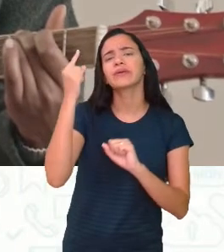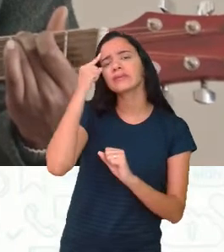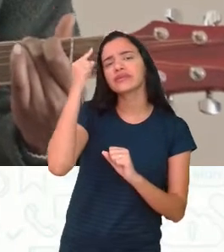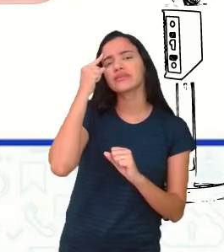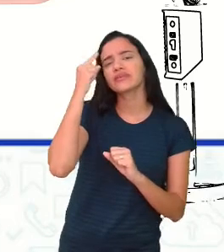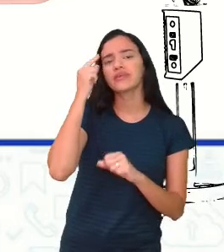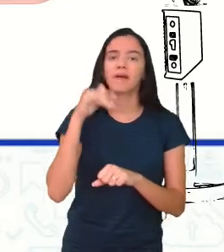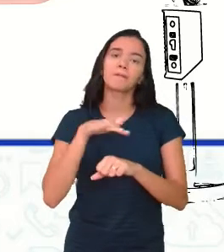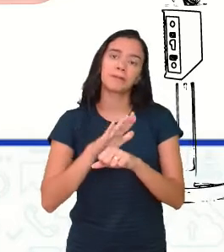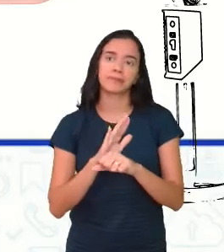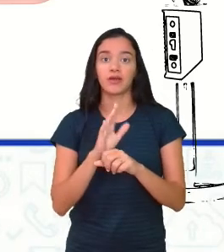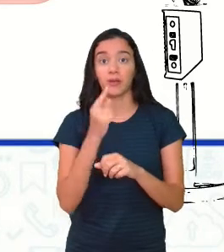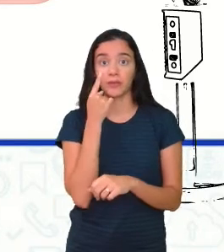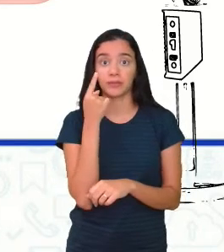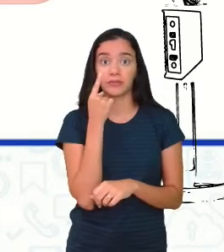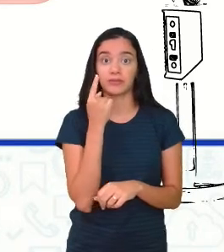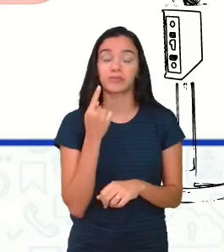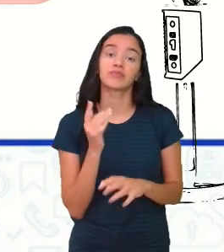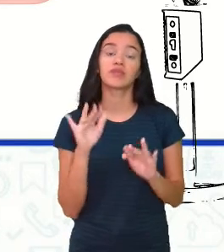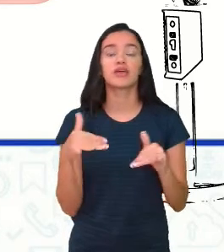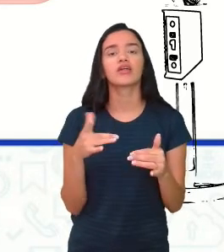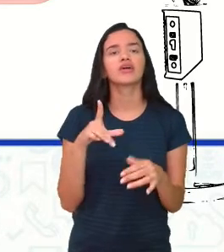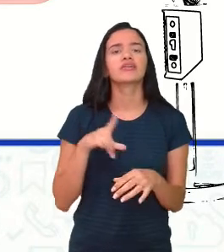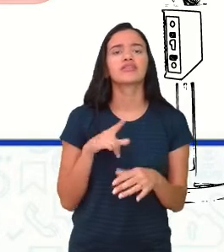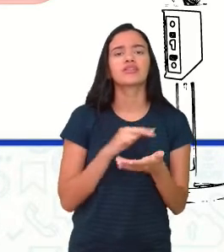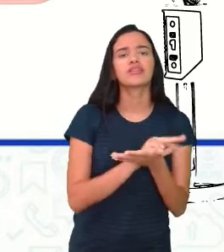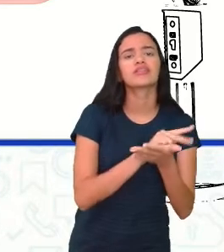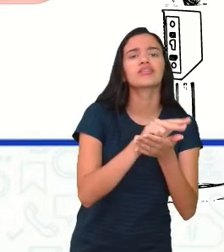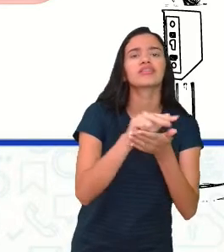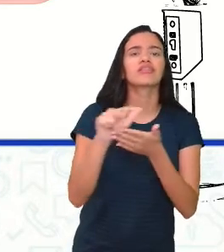um pouco mais sobre isso. Então, existem